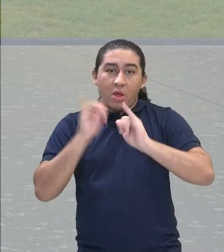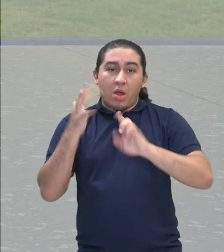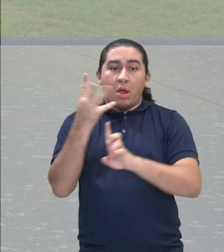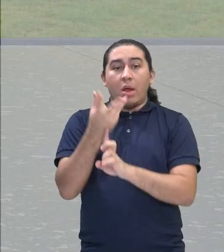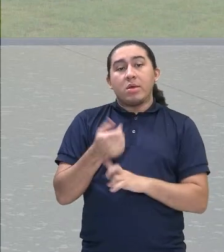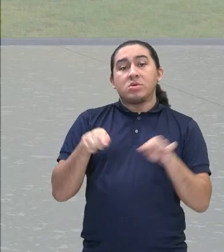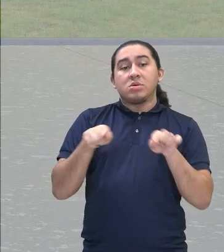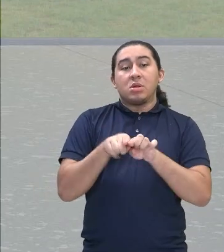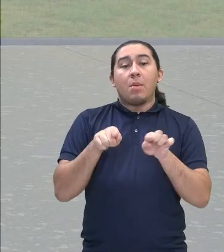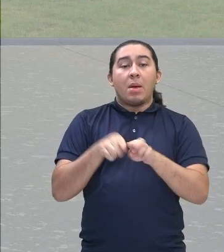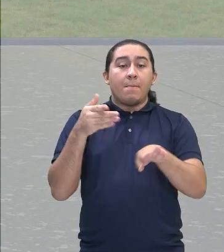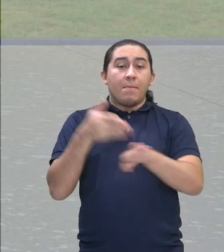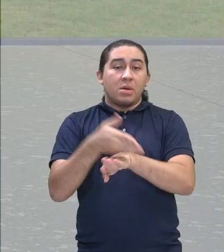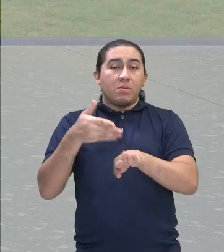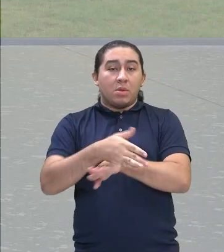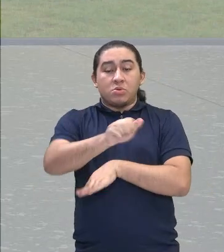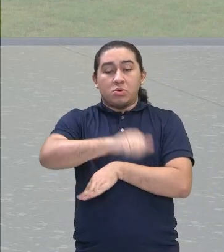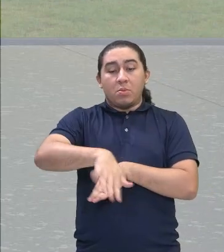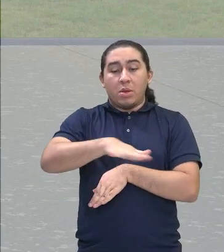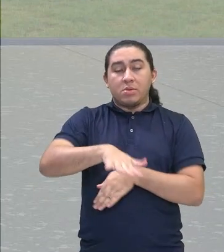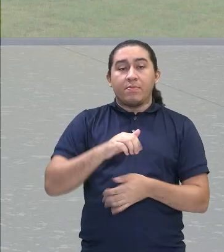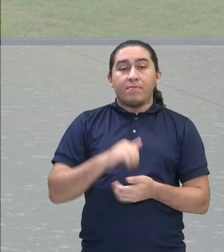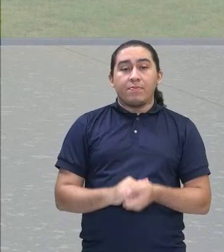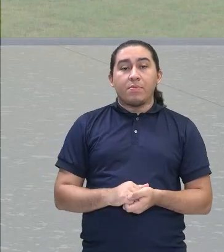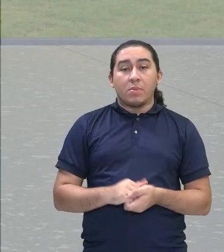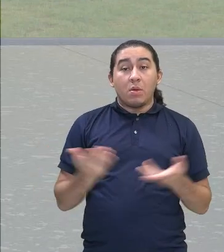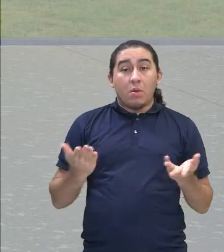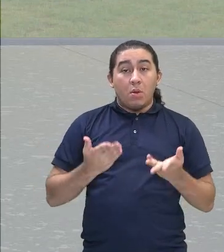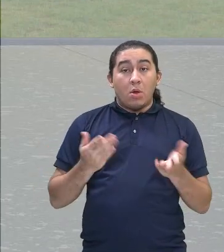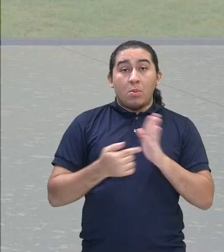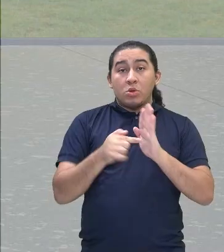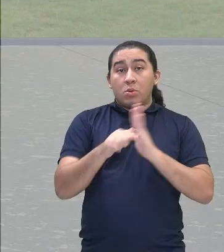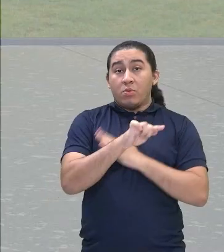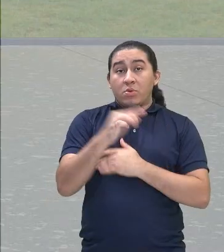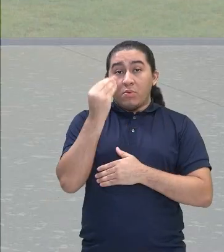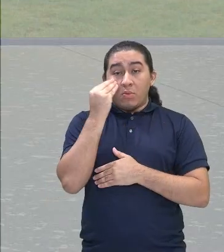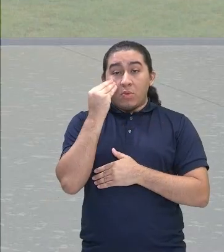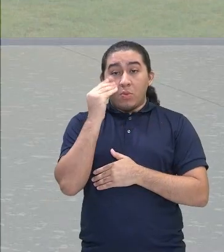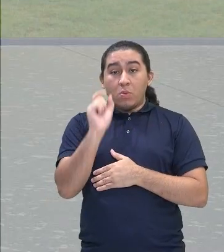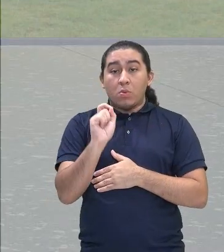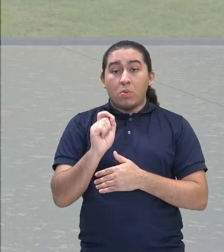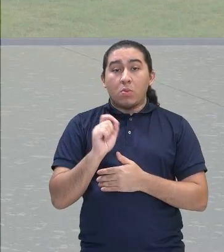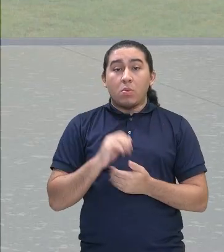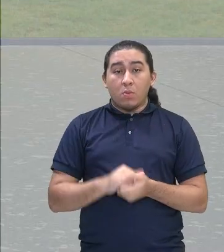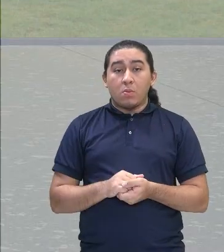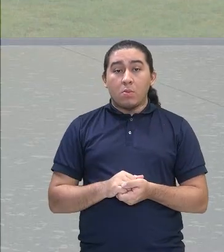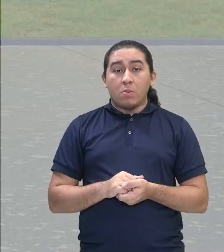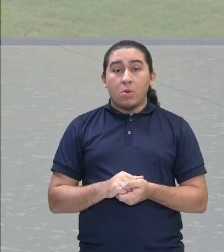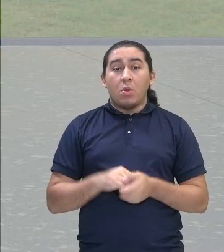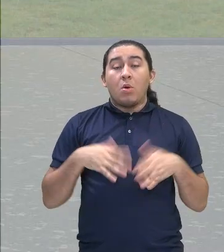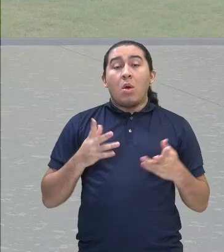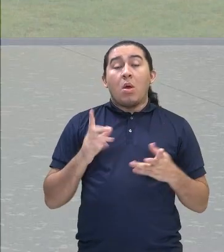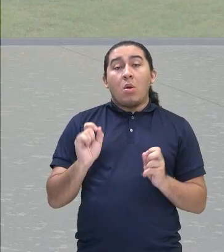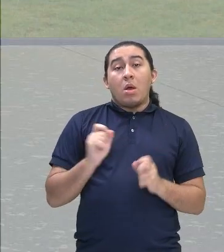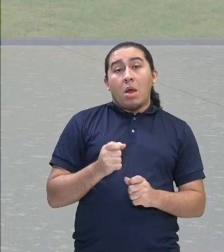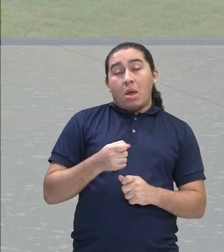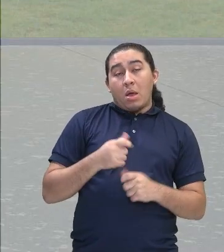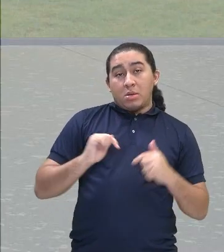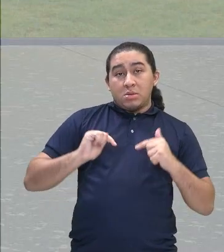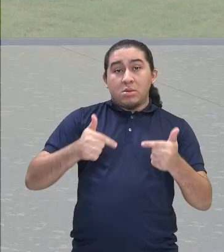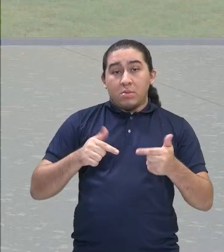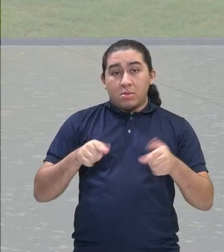no espaço. Vamos agora mostrar para vocês o conceito de performance e o